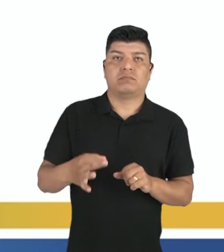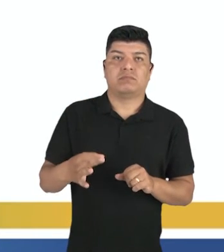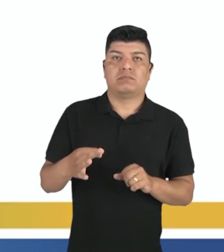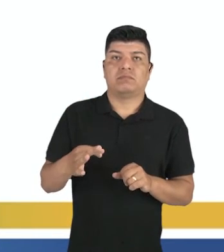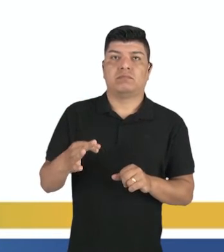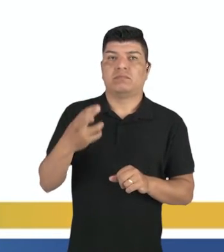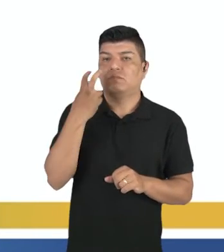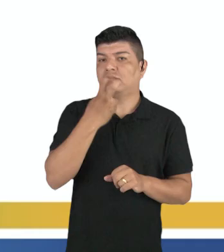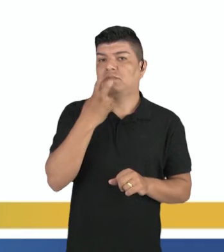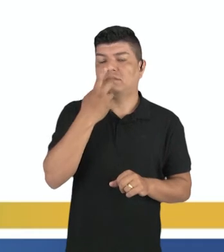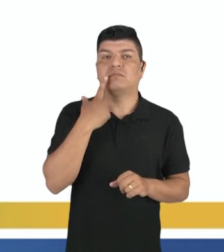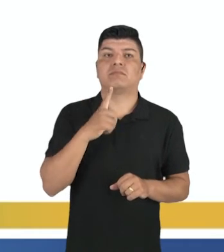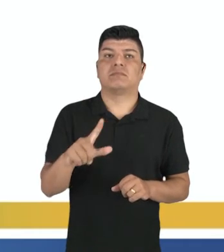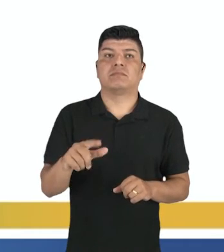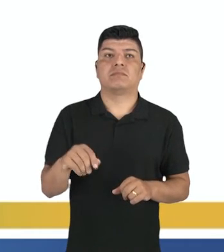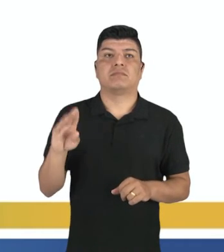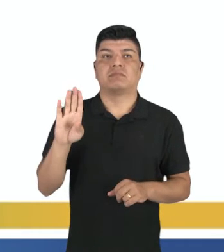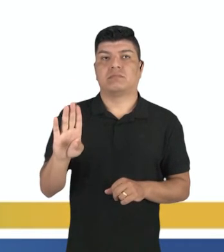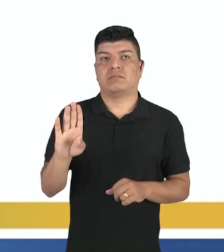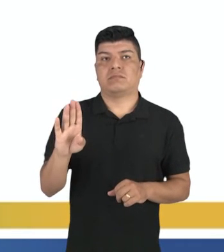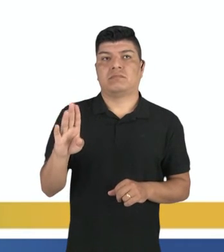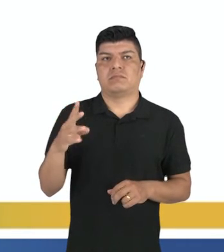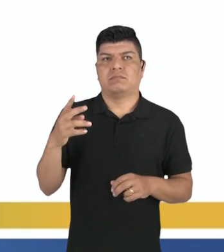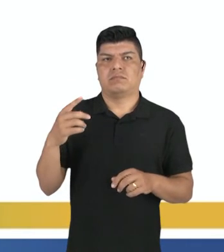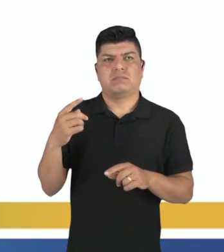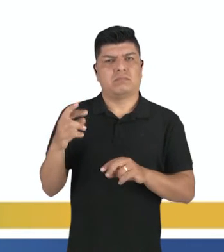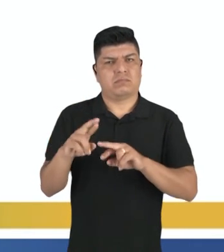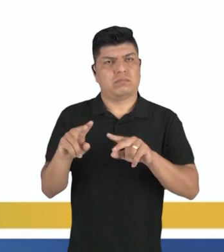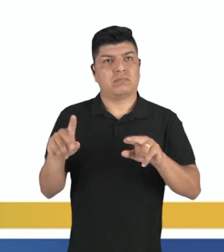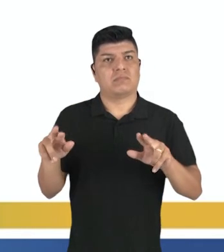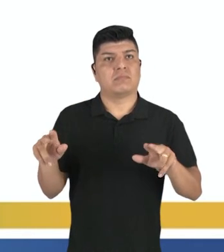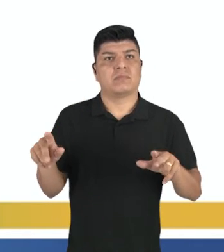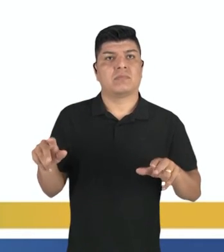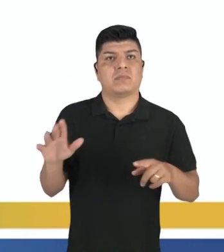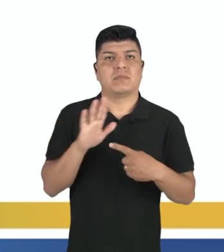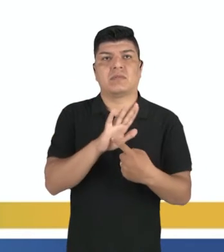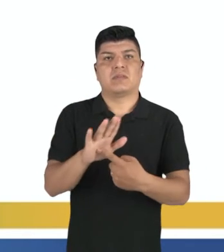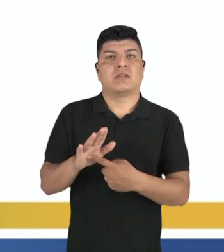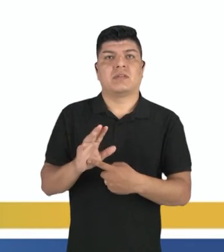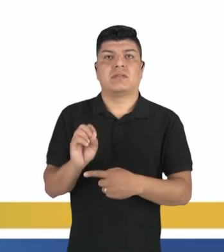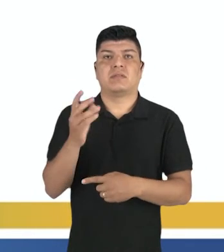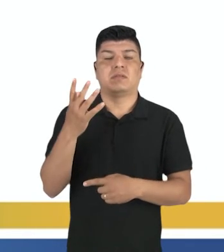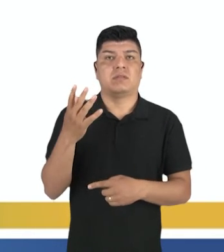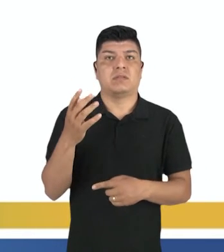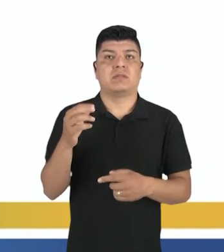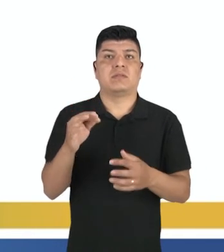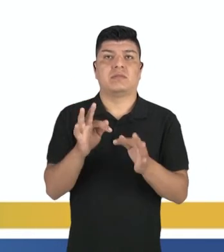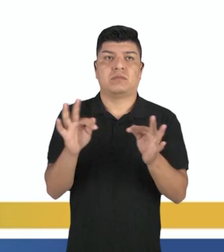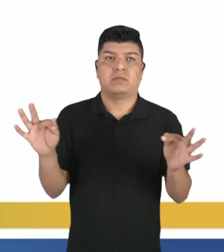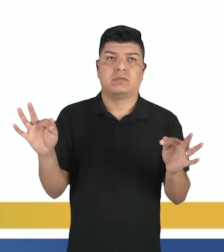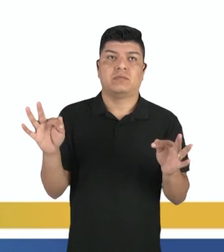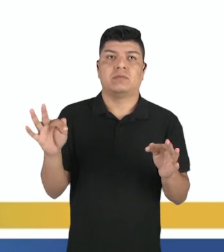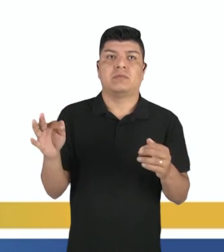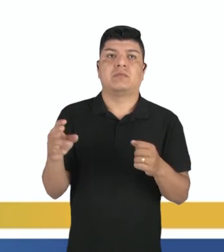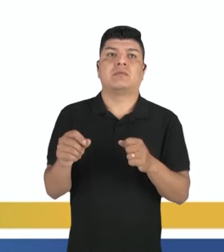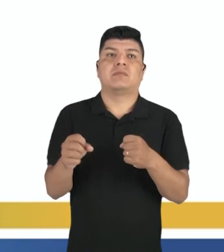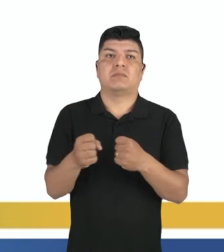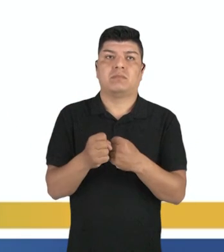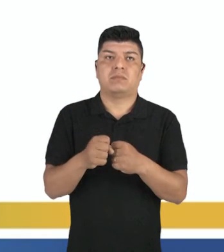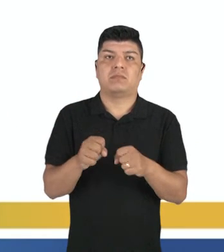registro oral da língua. B. contraria a marcação das funções sintáticas de sujeito e objeto. C.